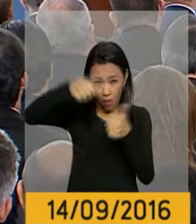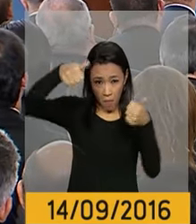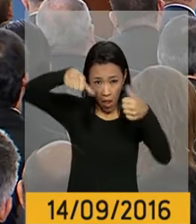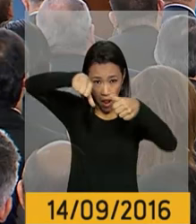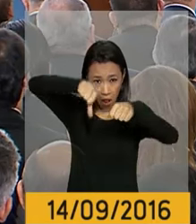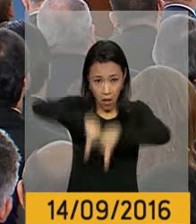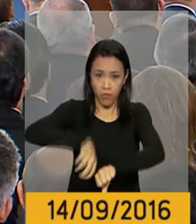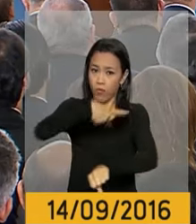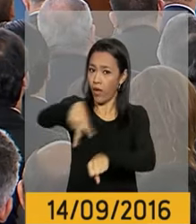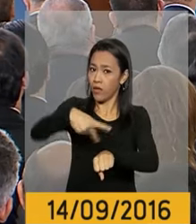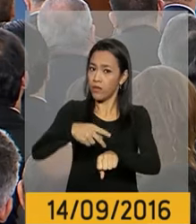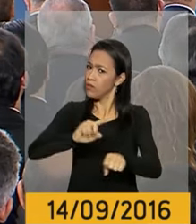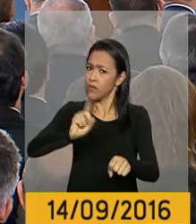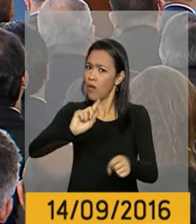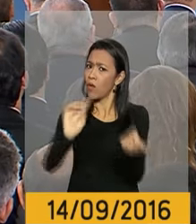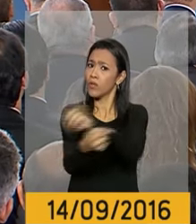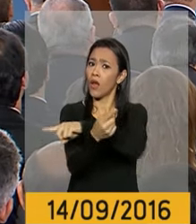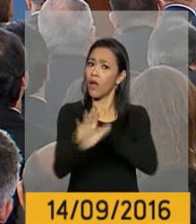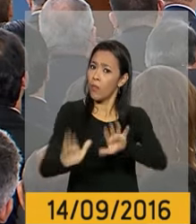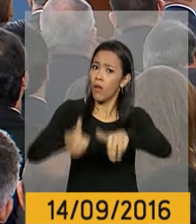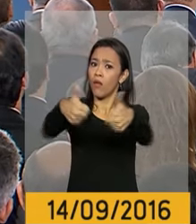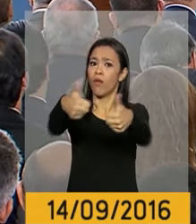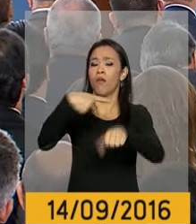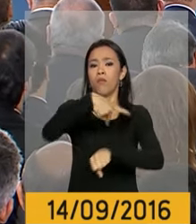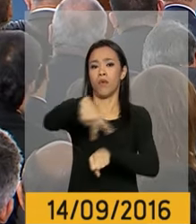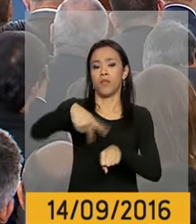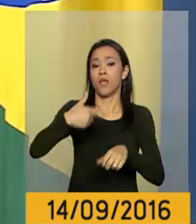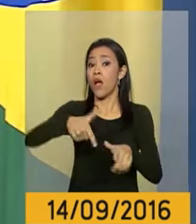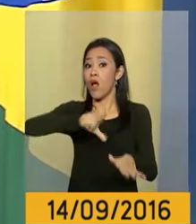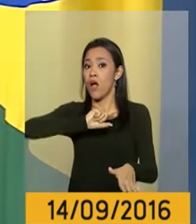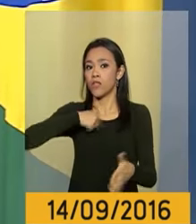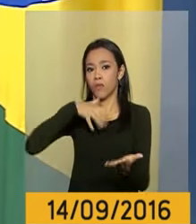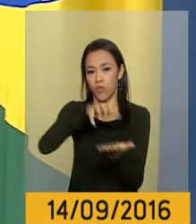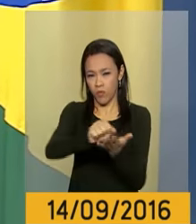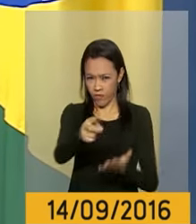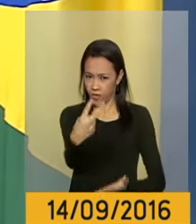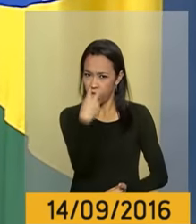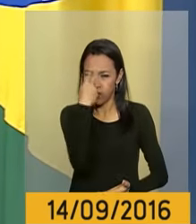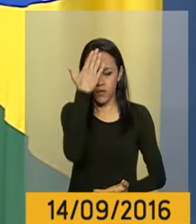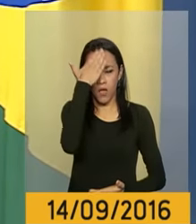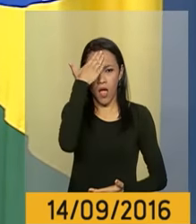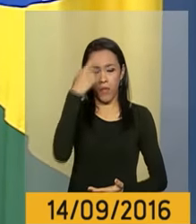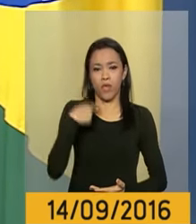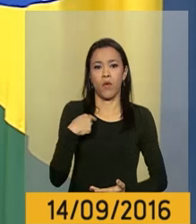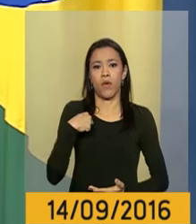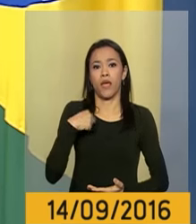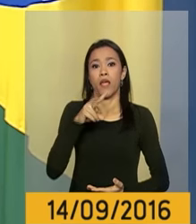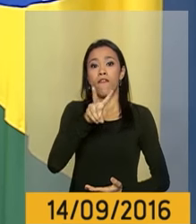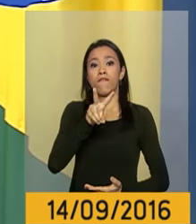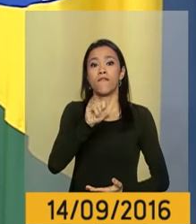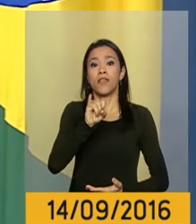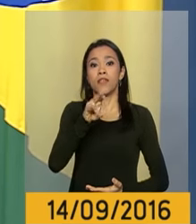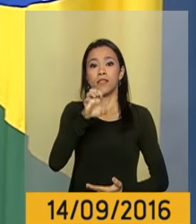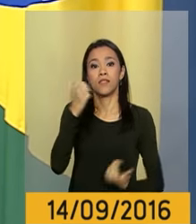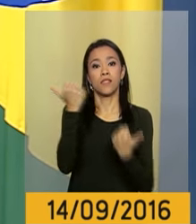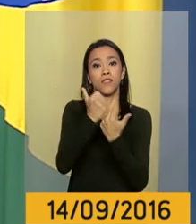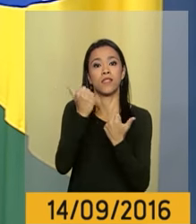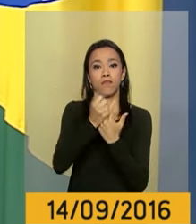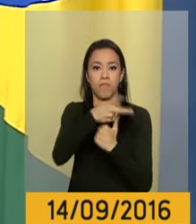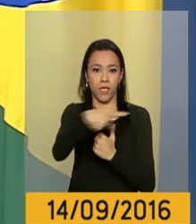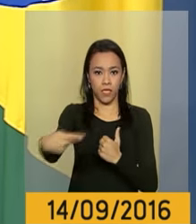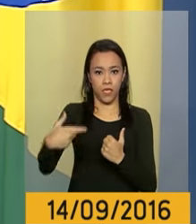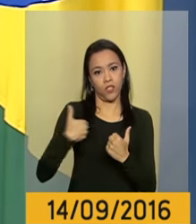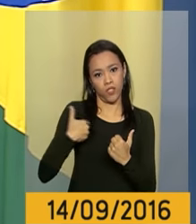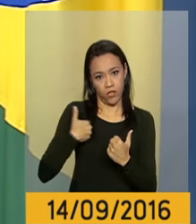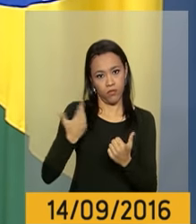o primeiro momento, antes mesmo de assumir, eu era vice-presidente, os senhores sabem, meus amigos, deputados, senadores e tantos